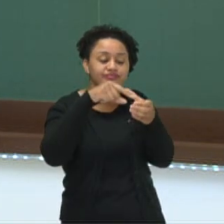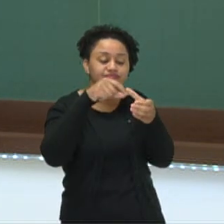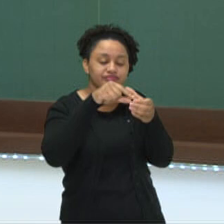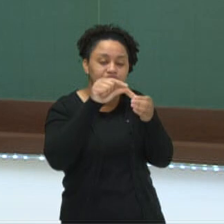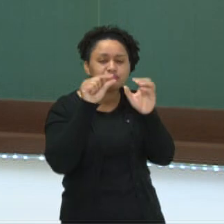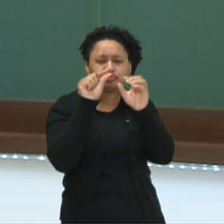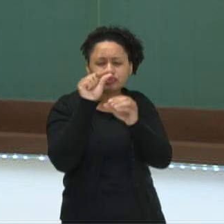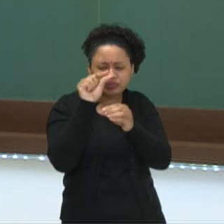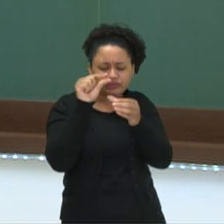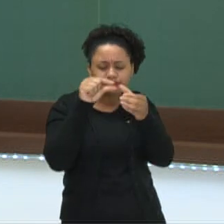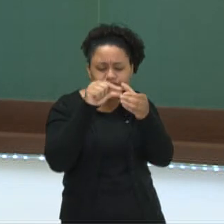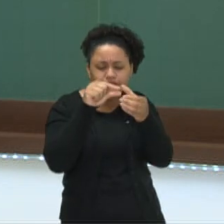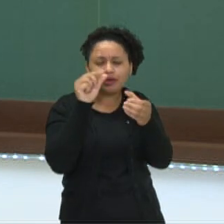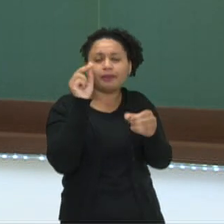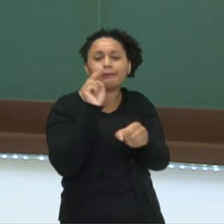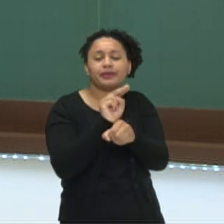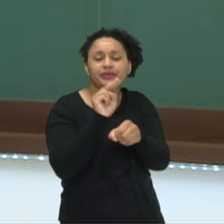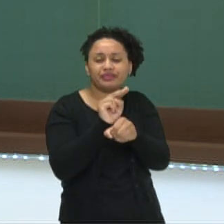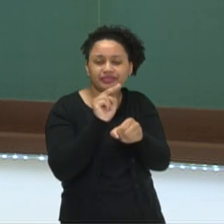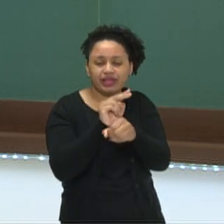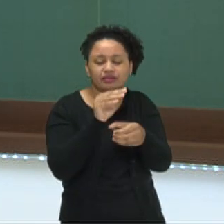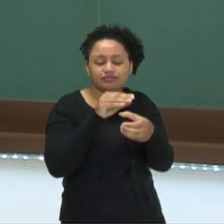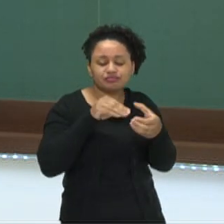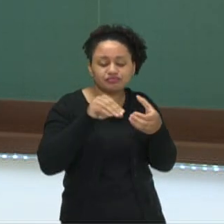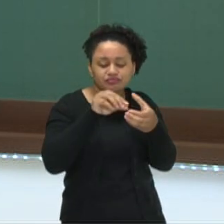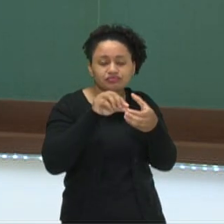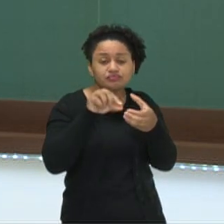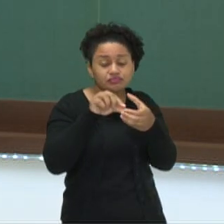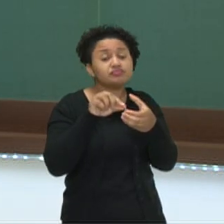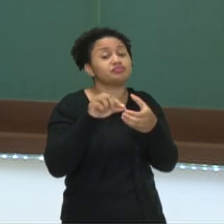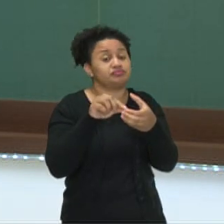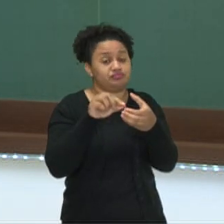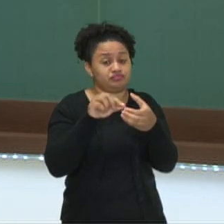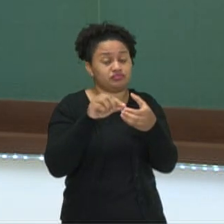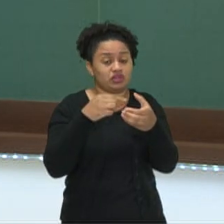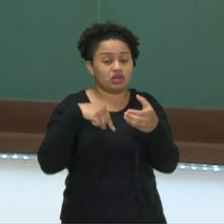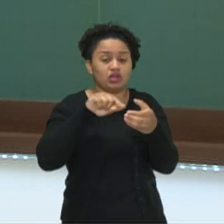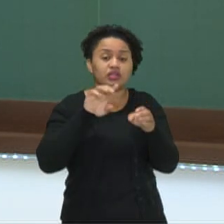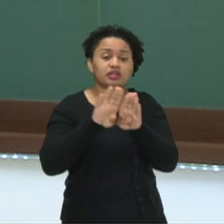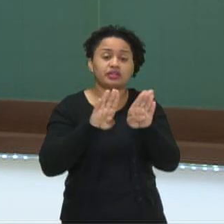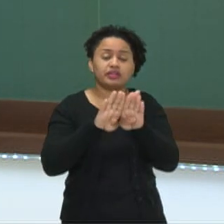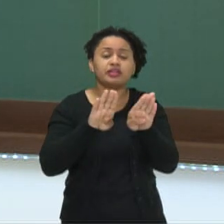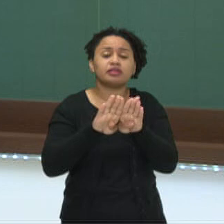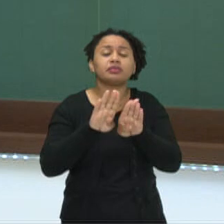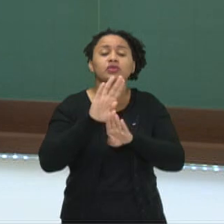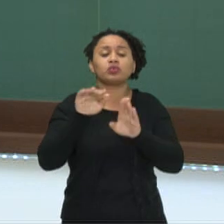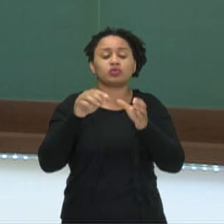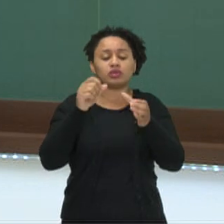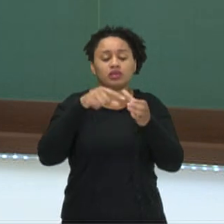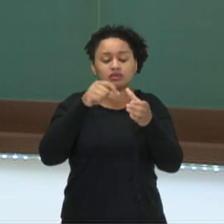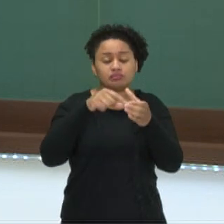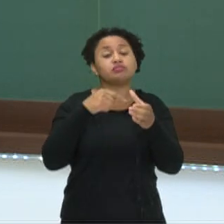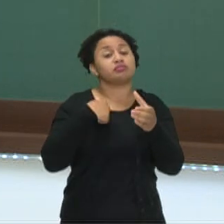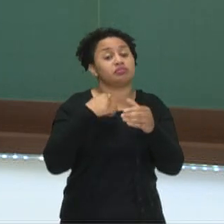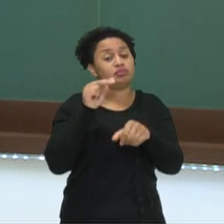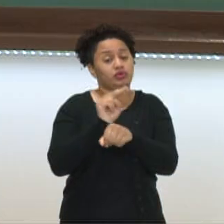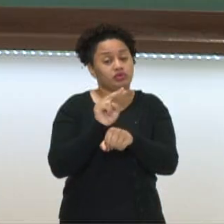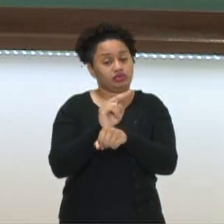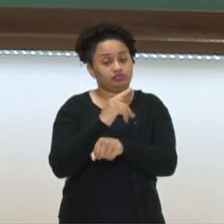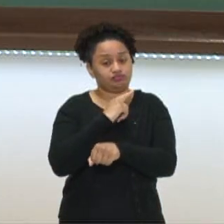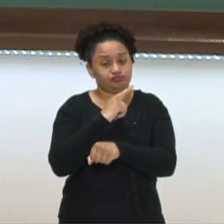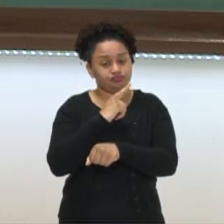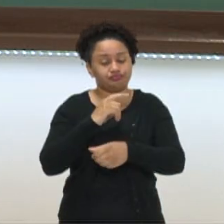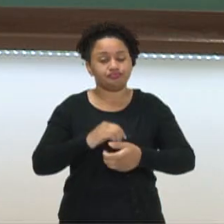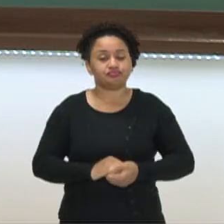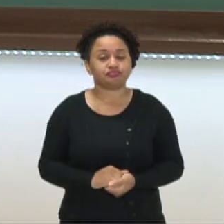totalmente ali a semente, o embrião, né? Quanto à questão nutritiva, a semente vai ficar protegida. Além